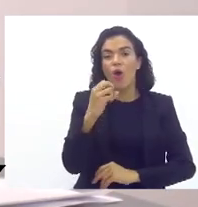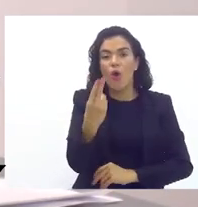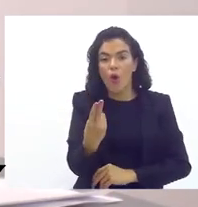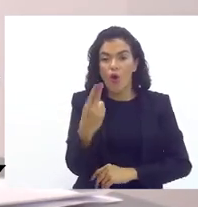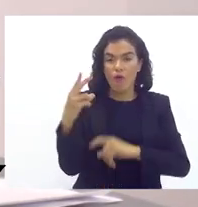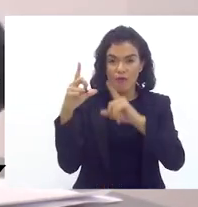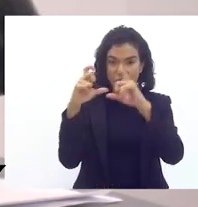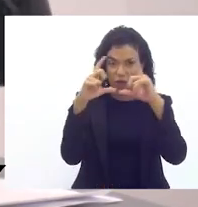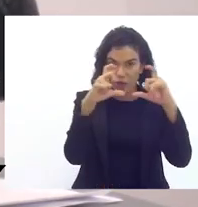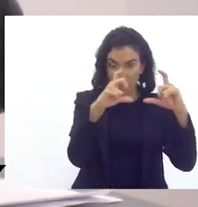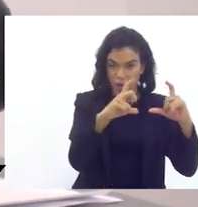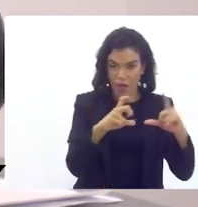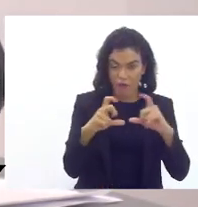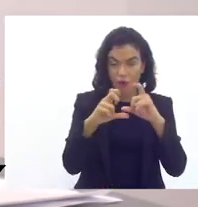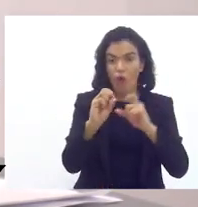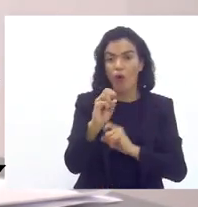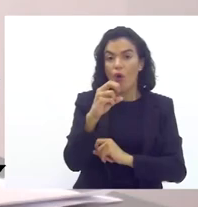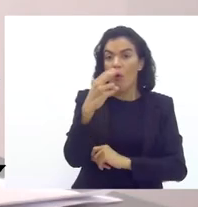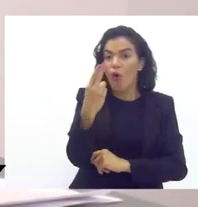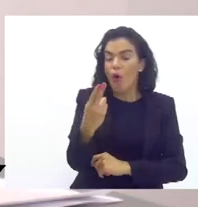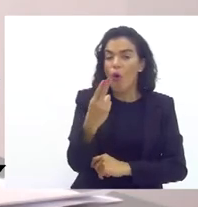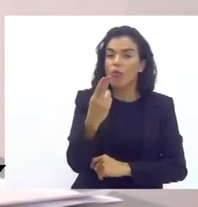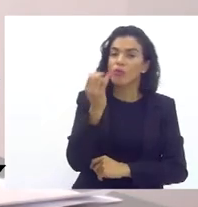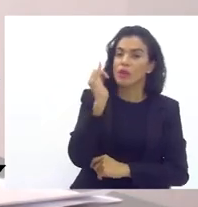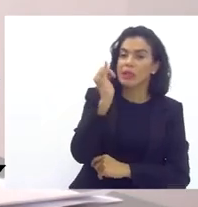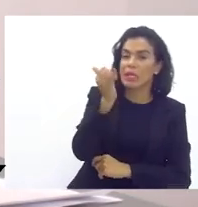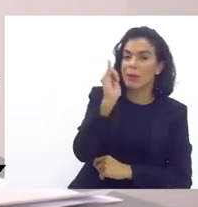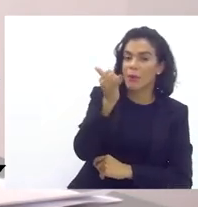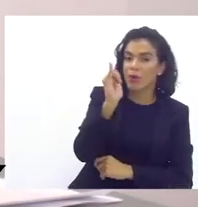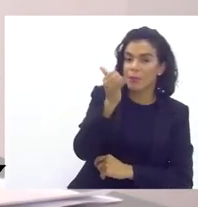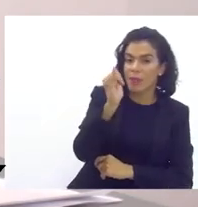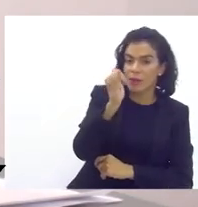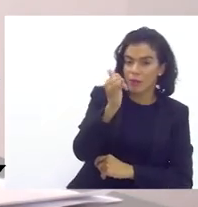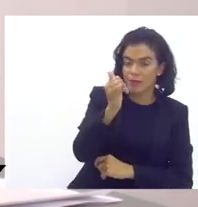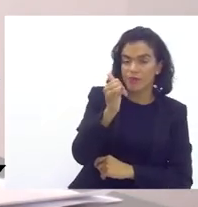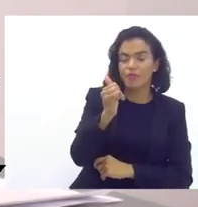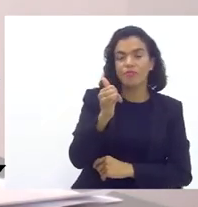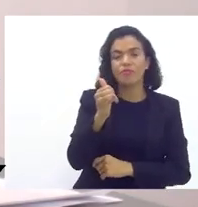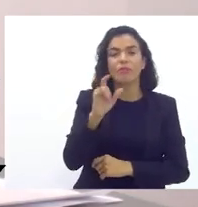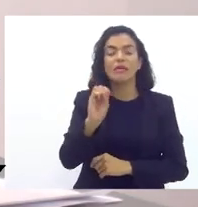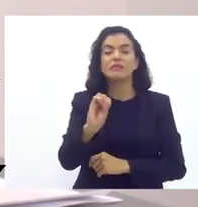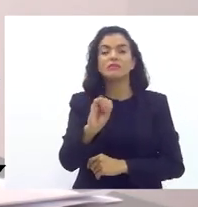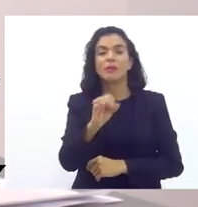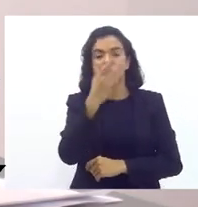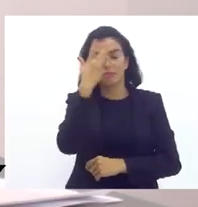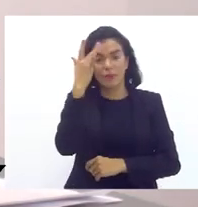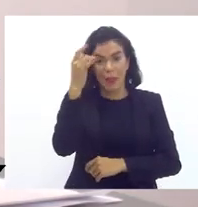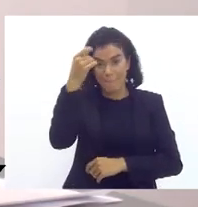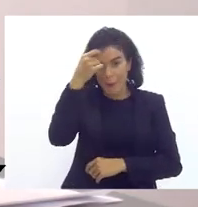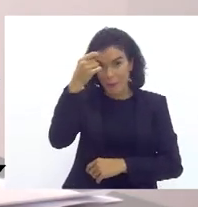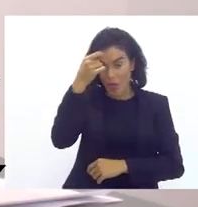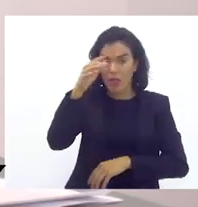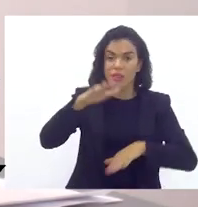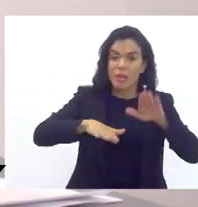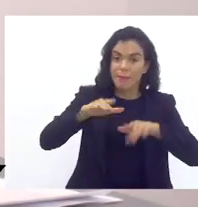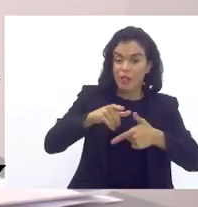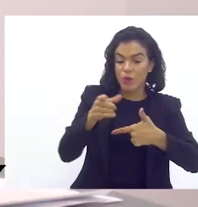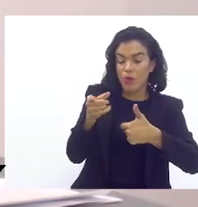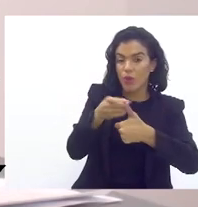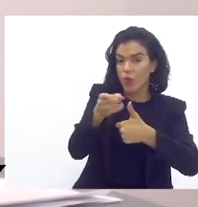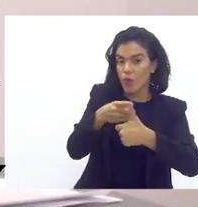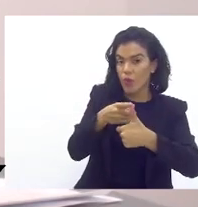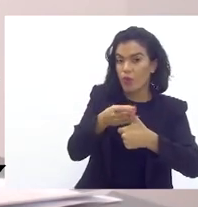fotográfico seja através de um depoimento ou seja coleta de uma evidência dependente da memória depende um